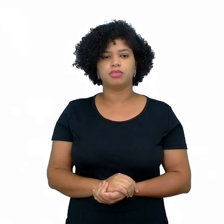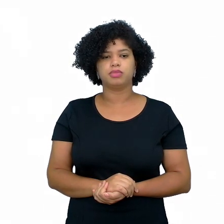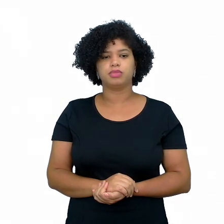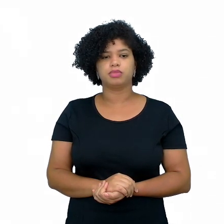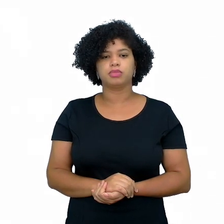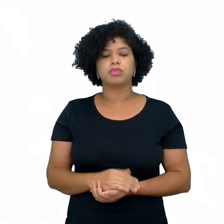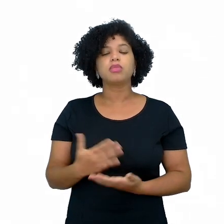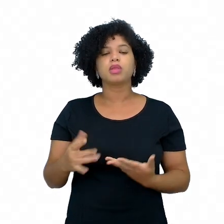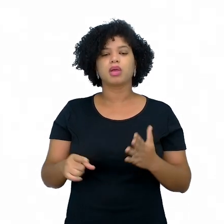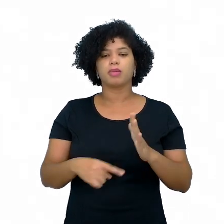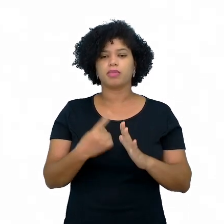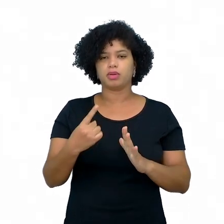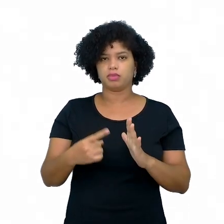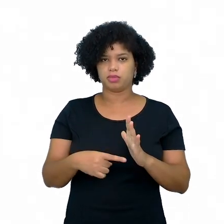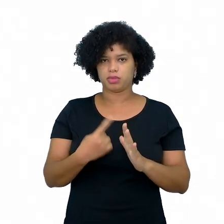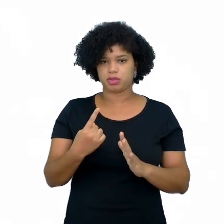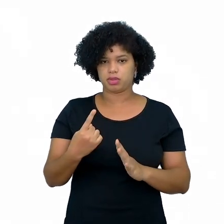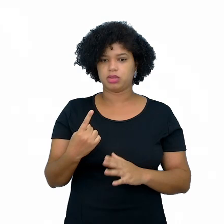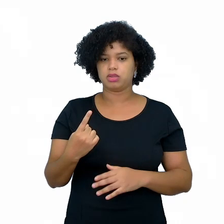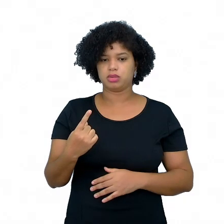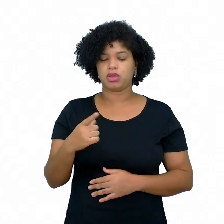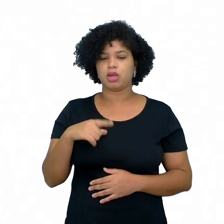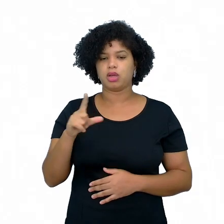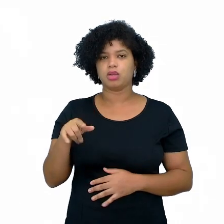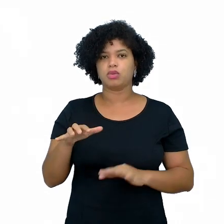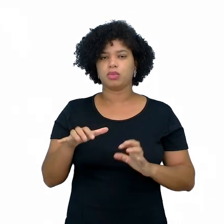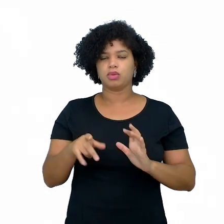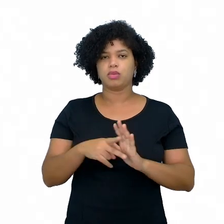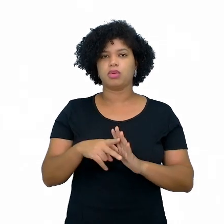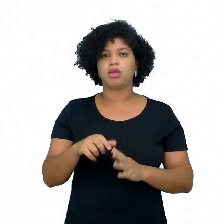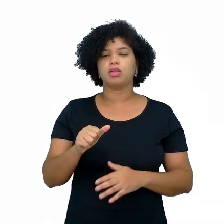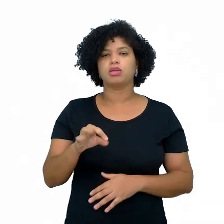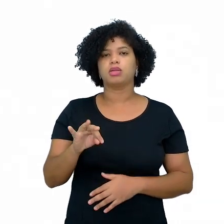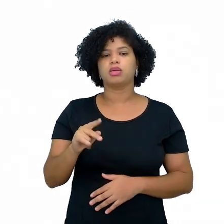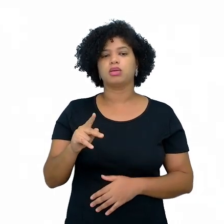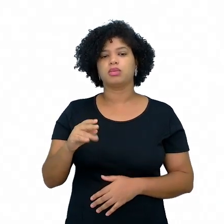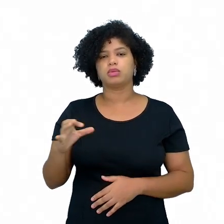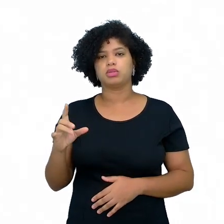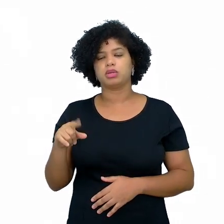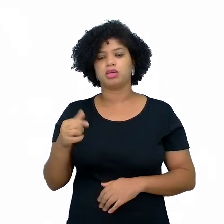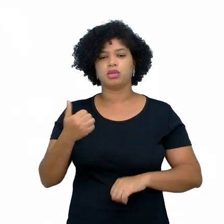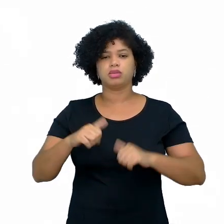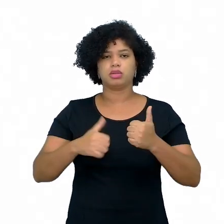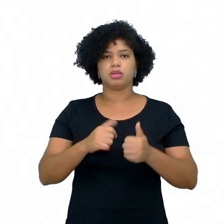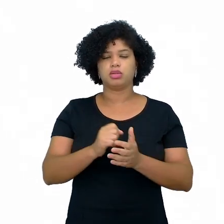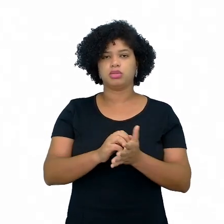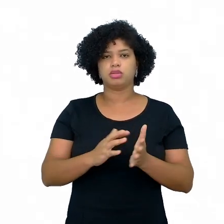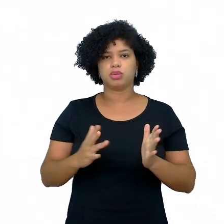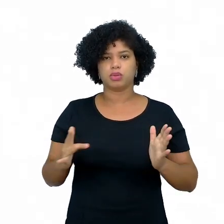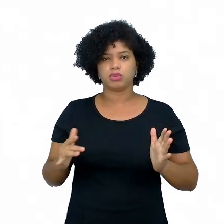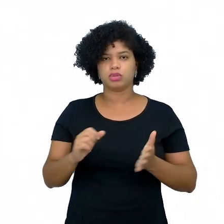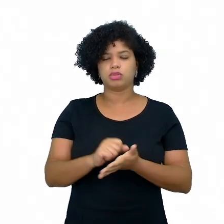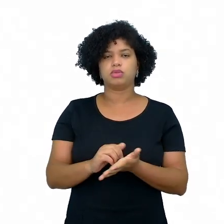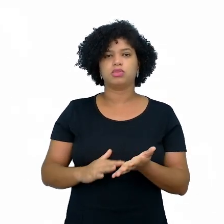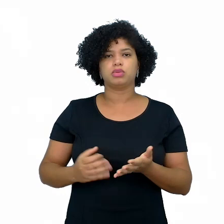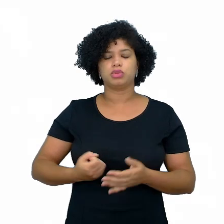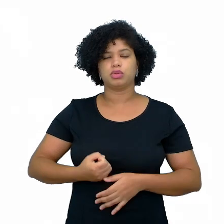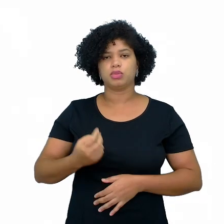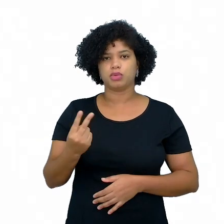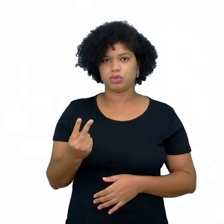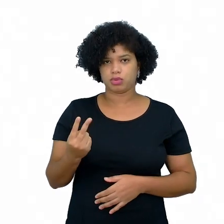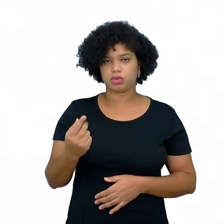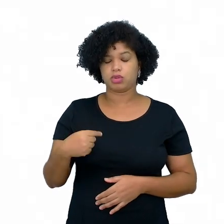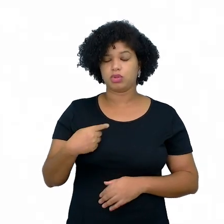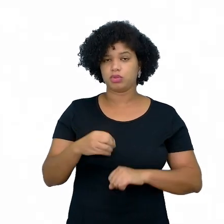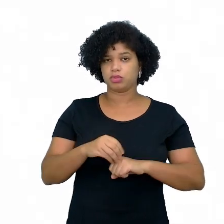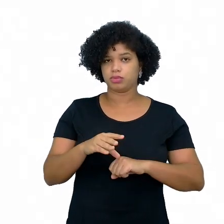Na primeira parte do momento de ATPC, que é analisar a sequência de atividades 2, né,